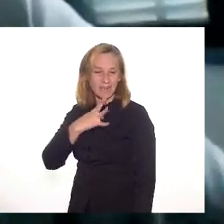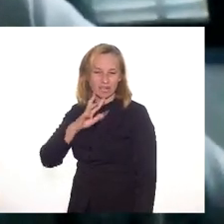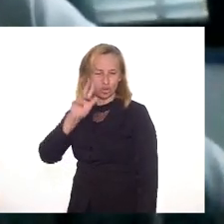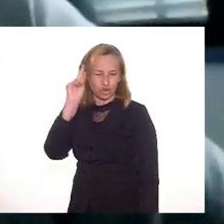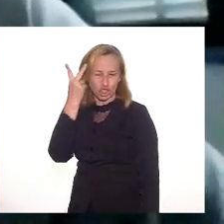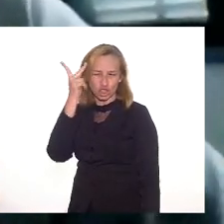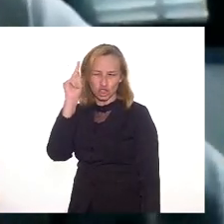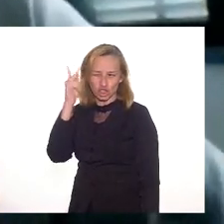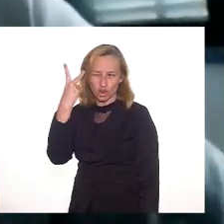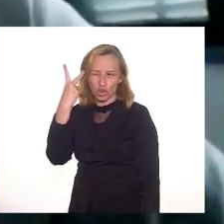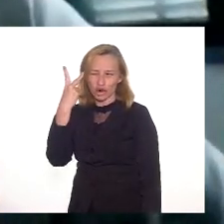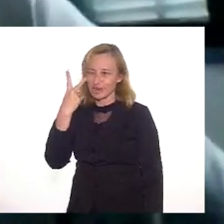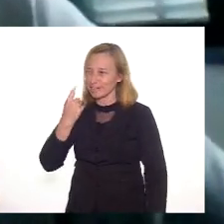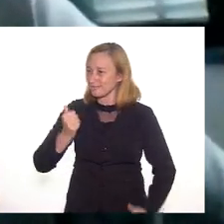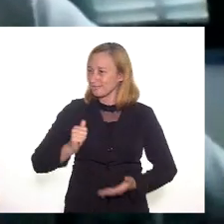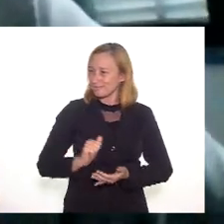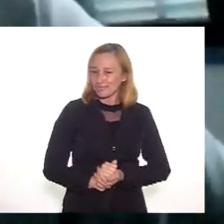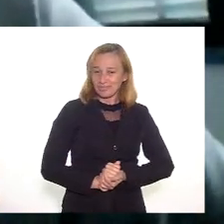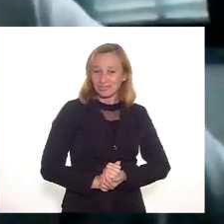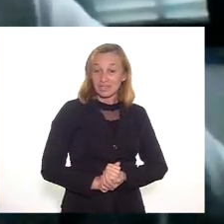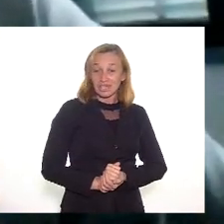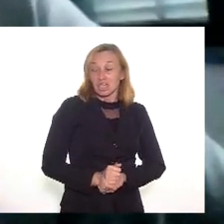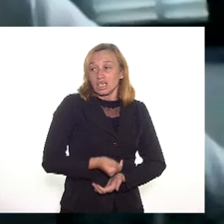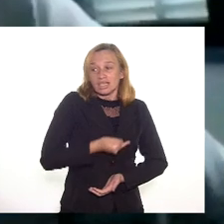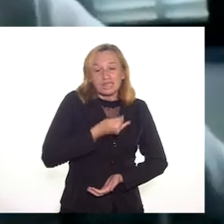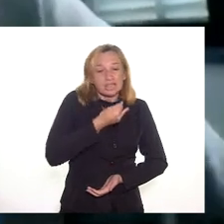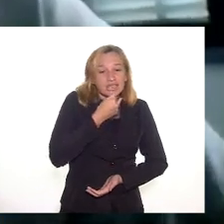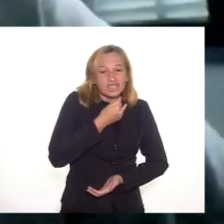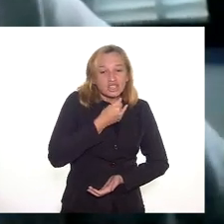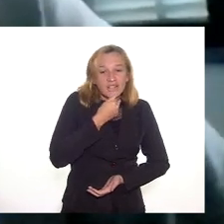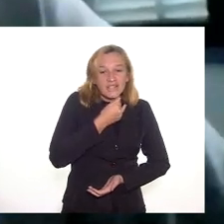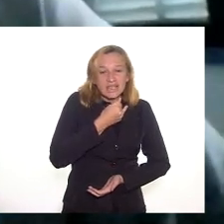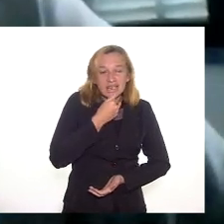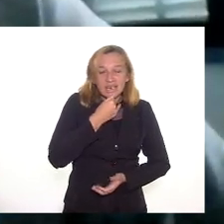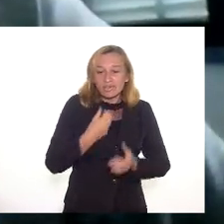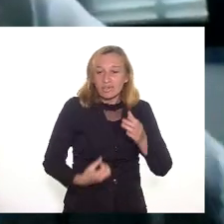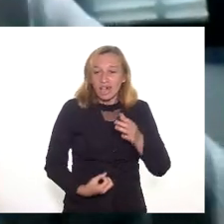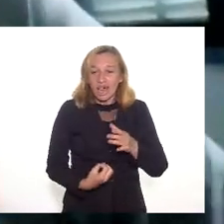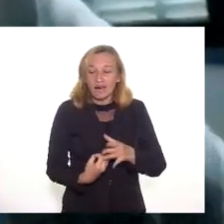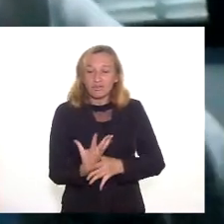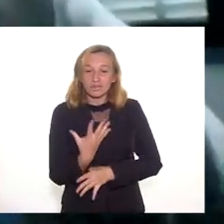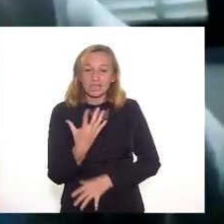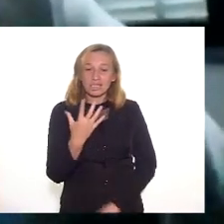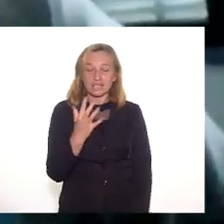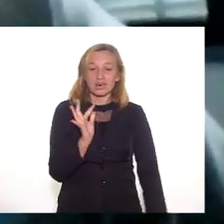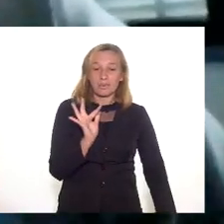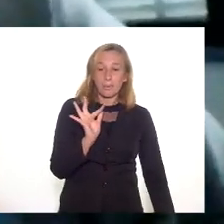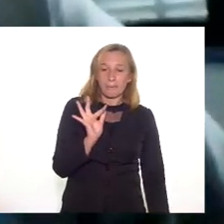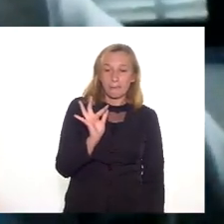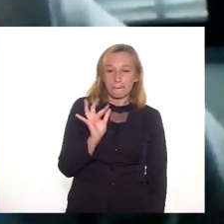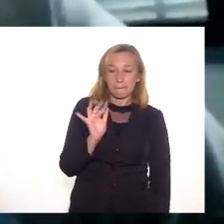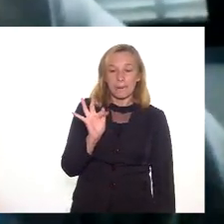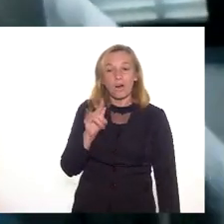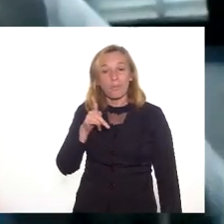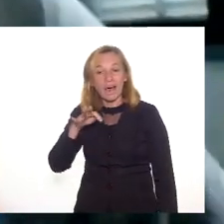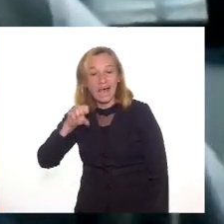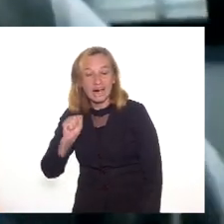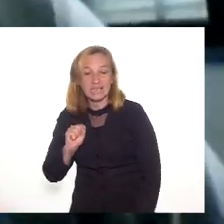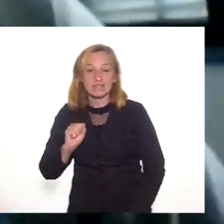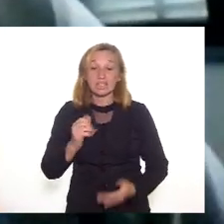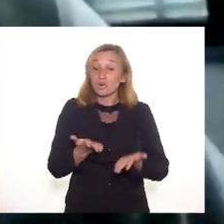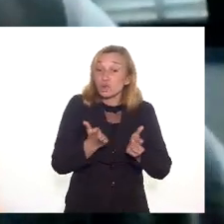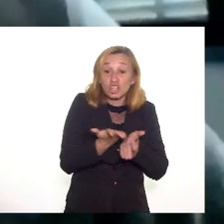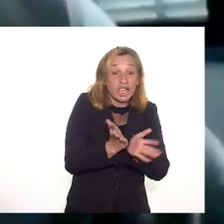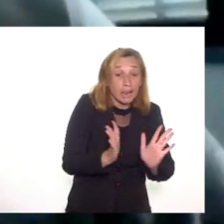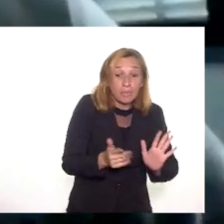e civilização lamentando a fundação palmares que hoje nega isso tudo e tenta mostrar